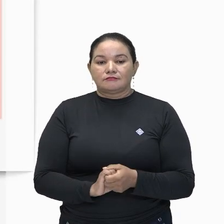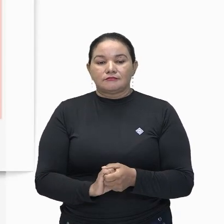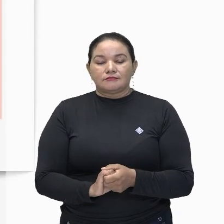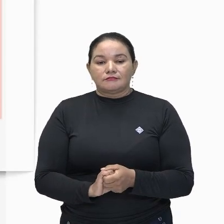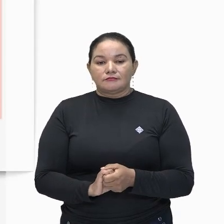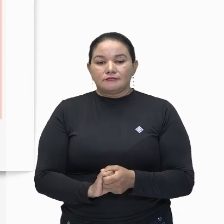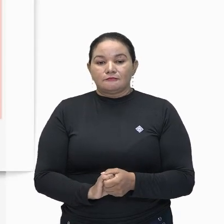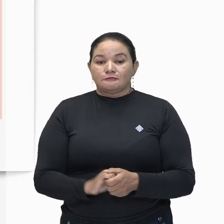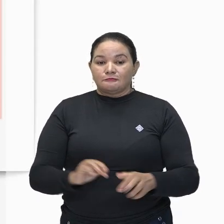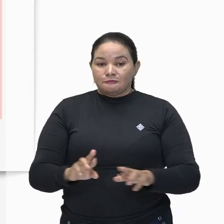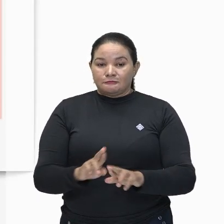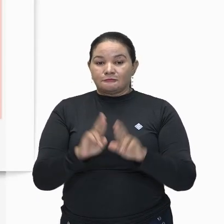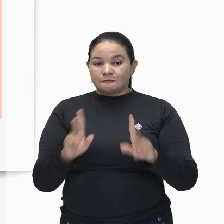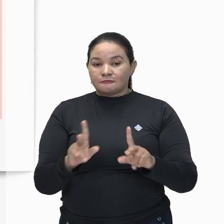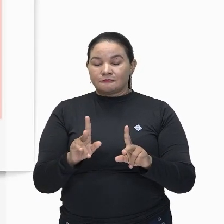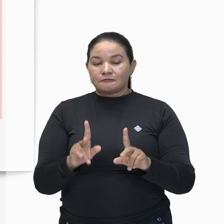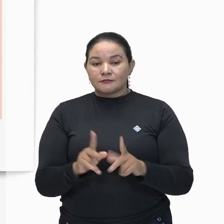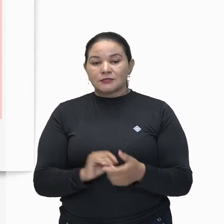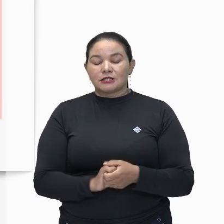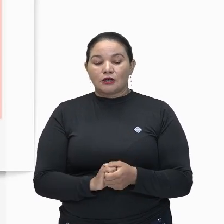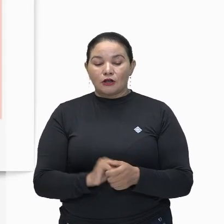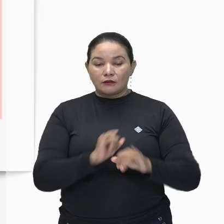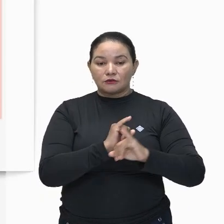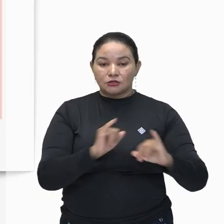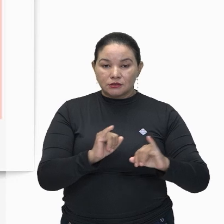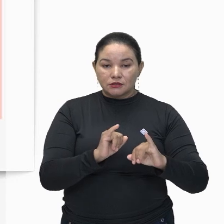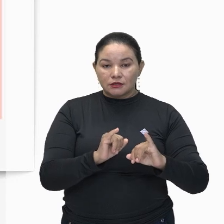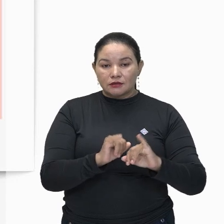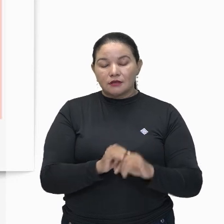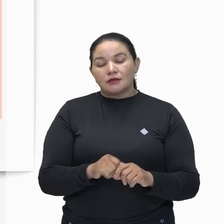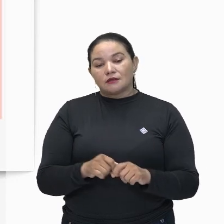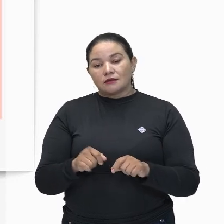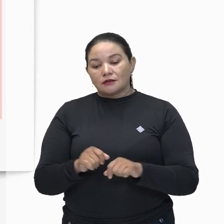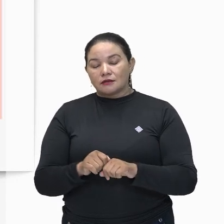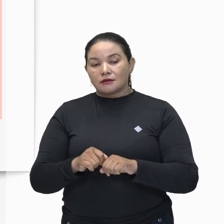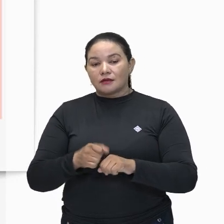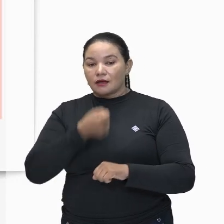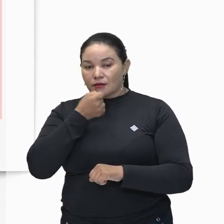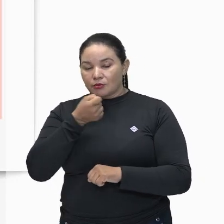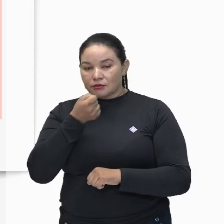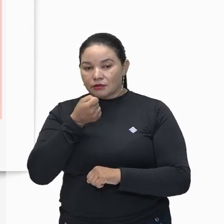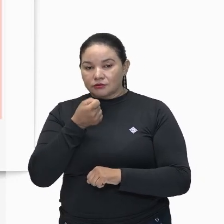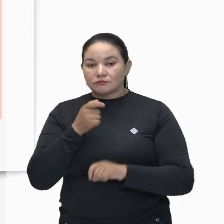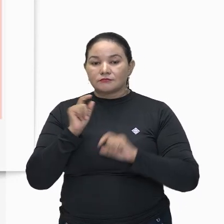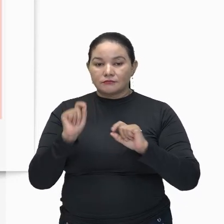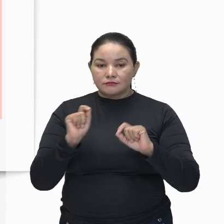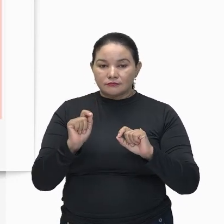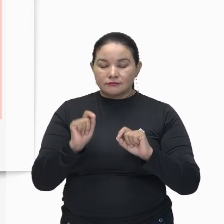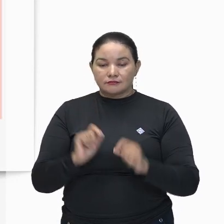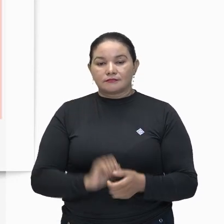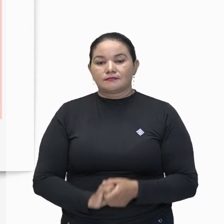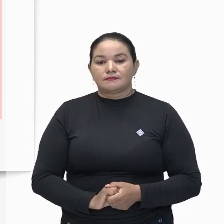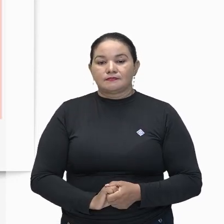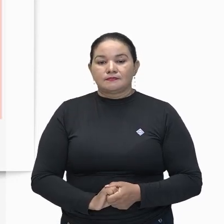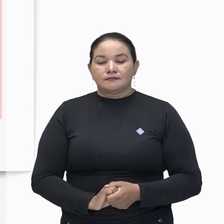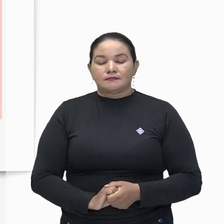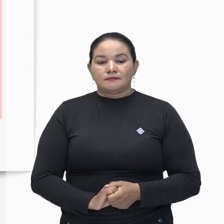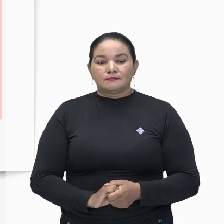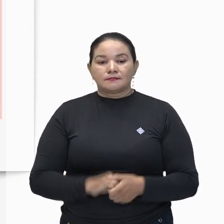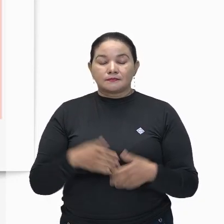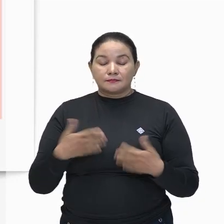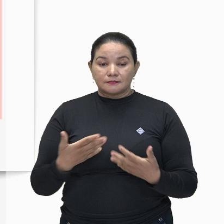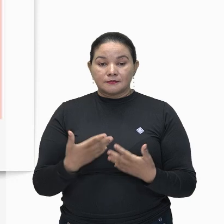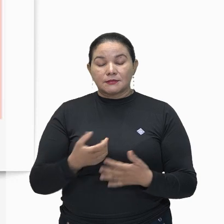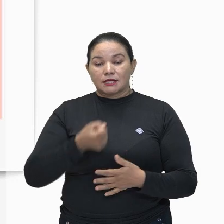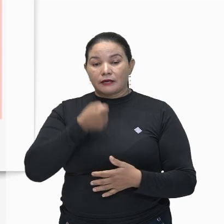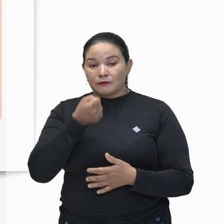só. Diferença entre notícia e reportagem e notícia. Geralmente as reportagens são